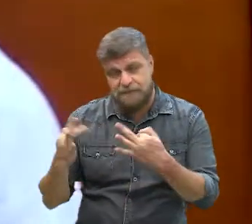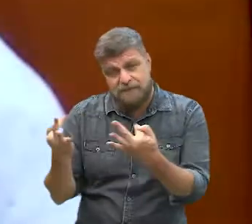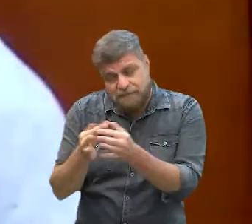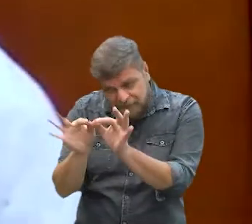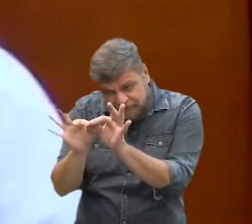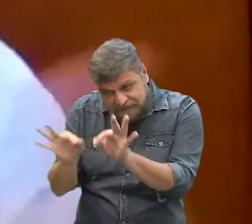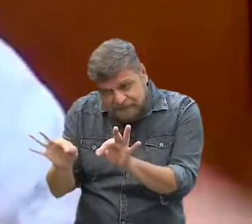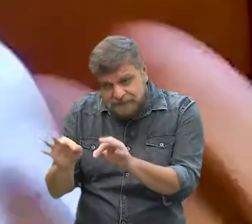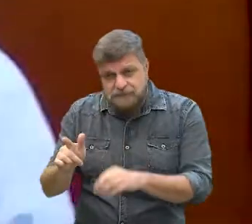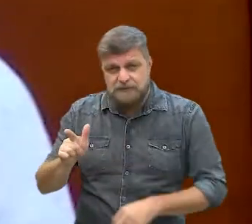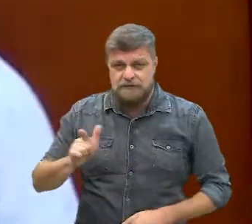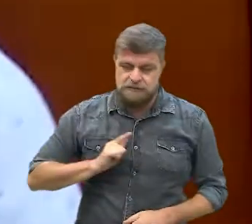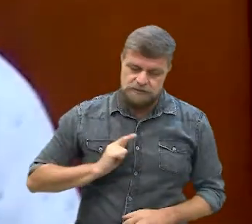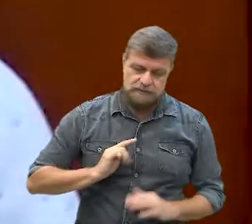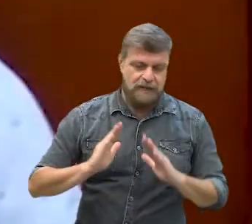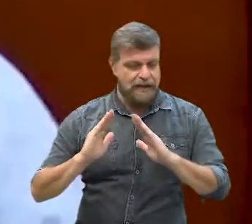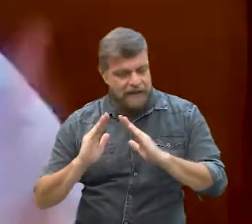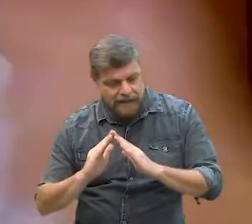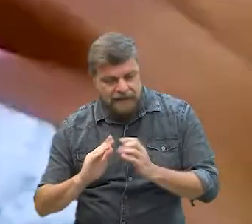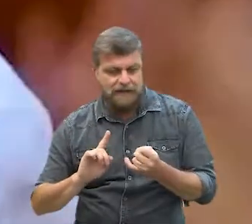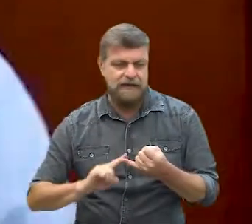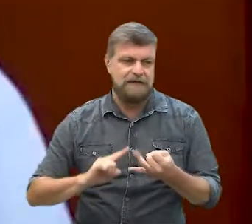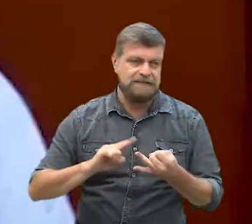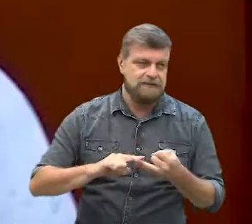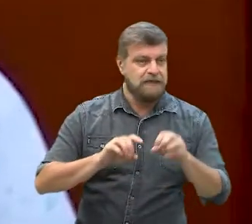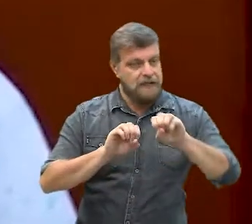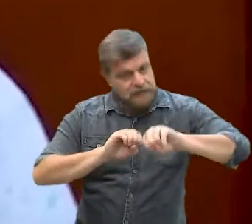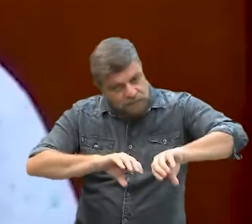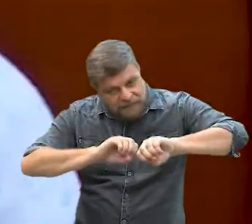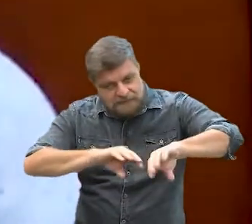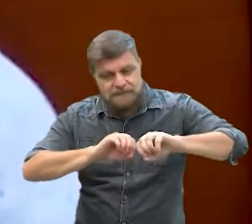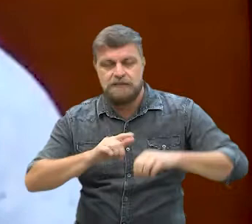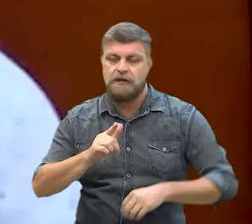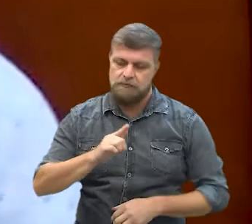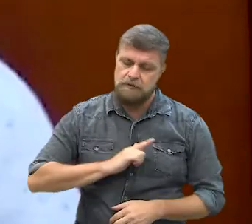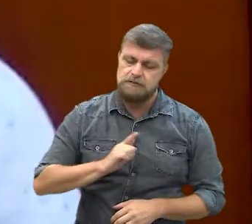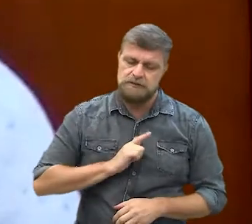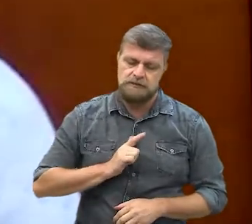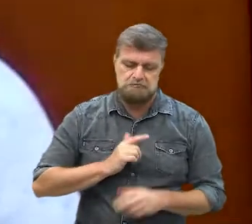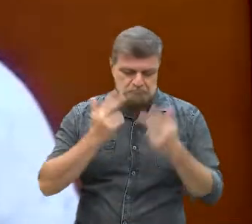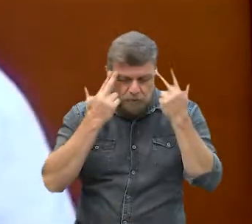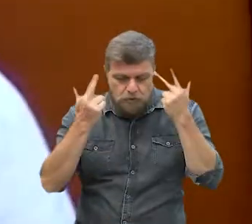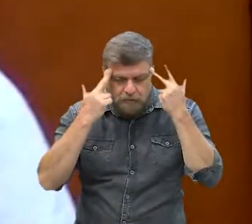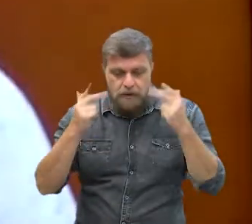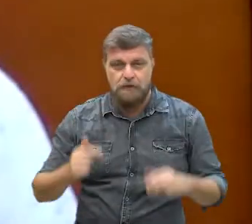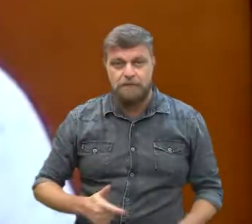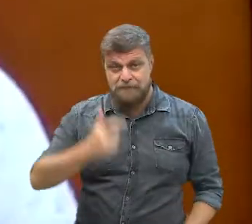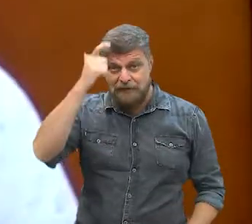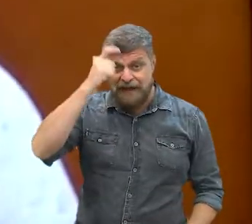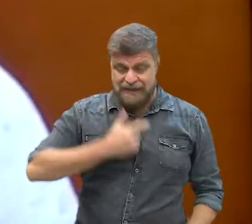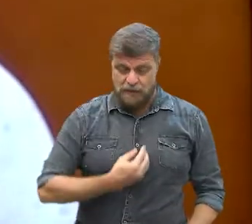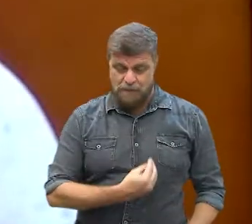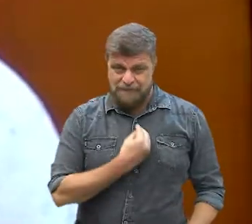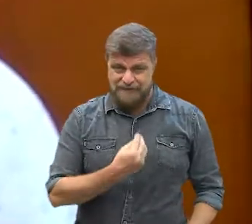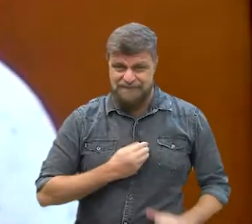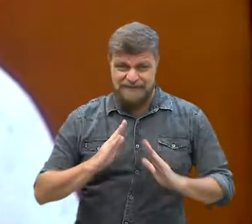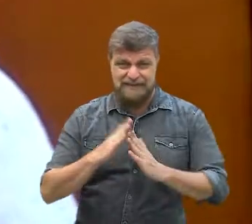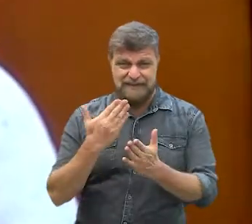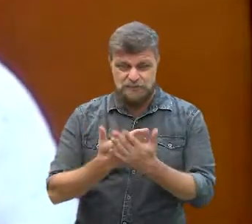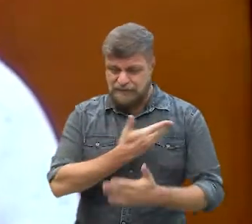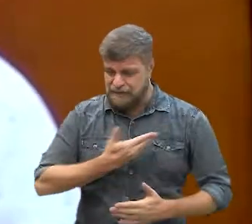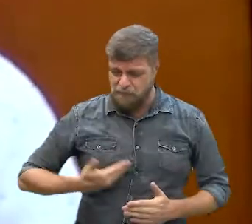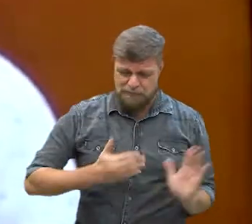grandes condições, além das que eu tenho de moradia, de ensino, né? Então, eu estudei a vida inteira em escola